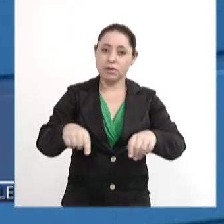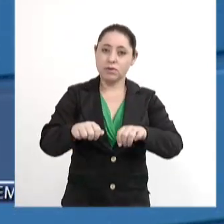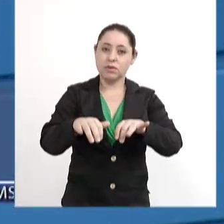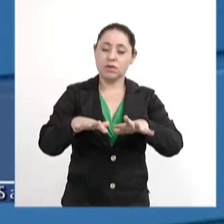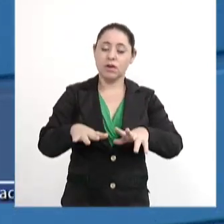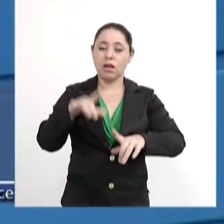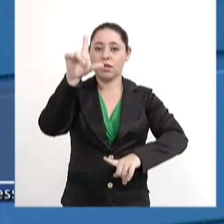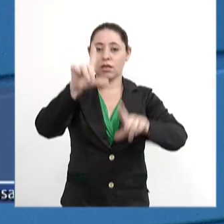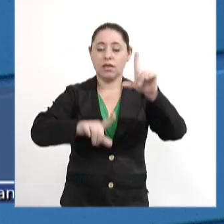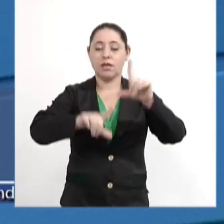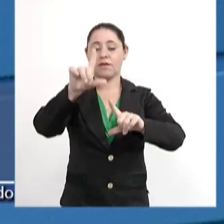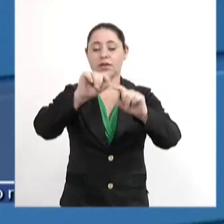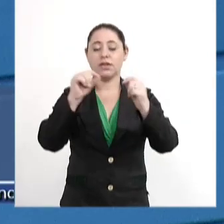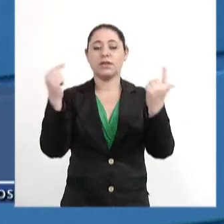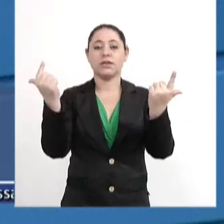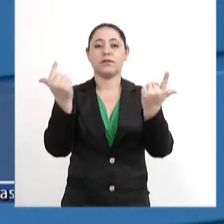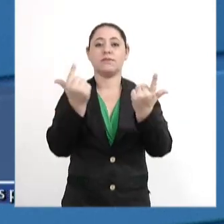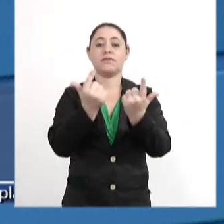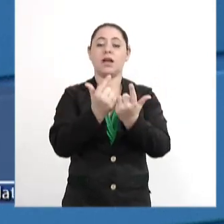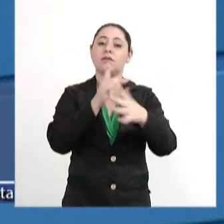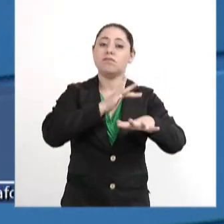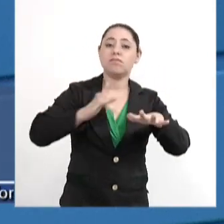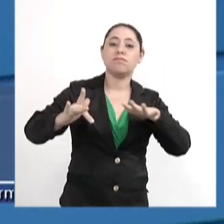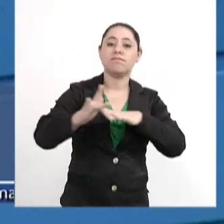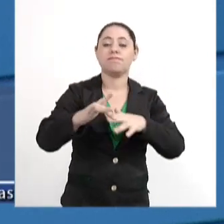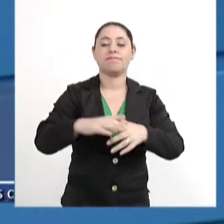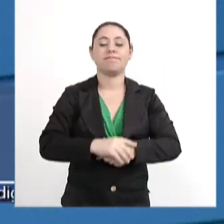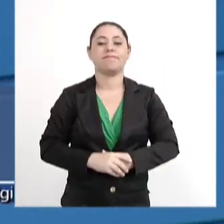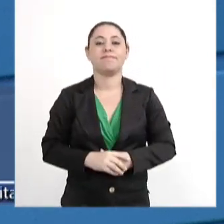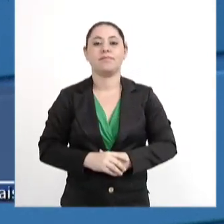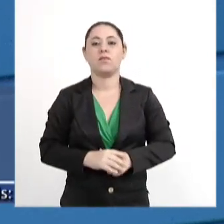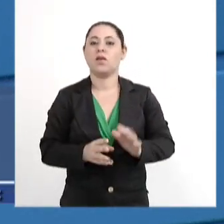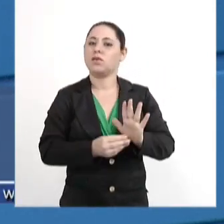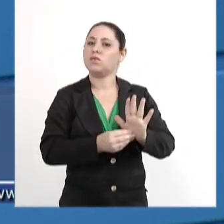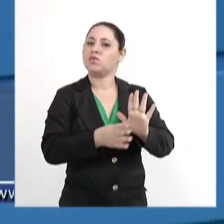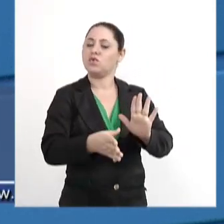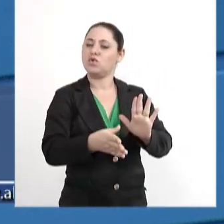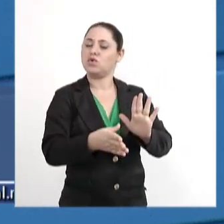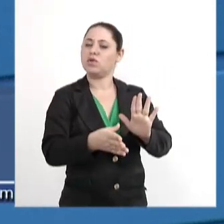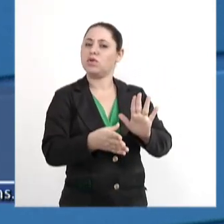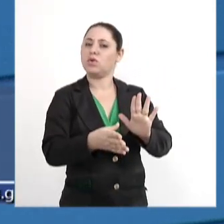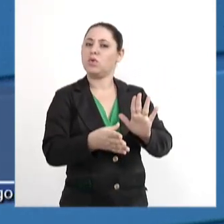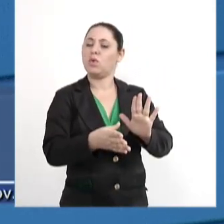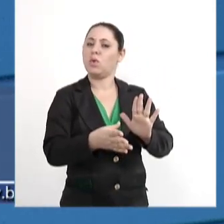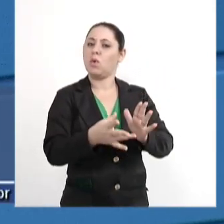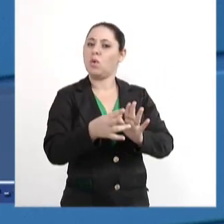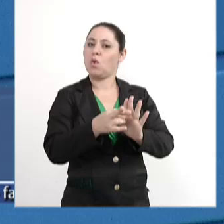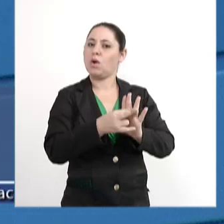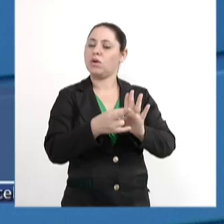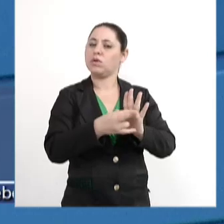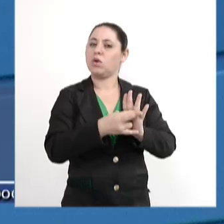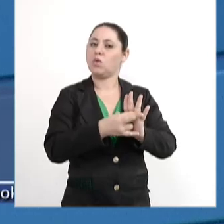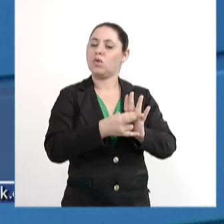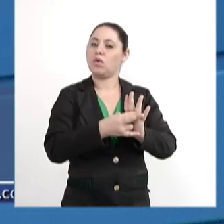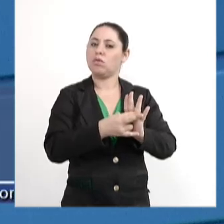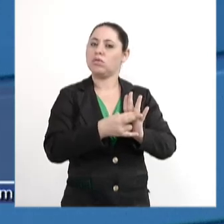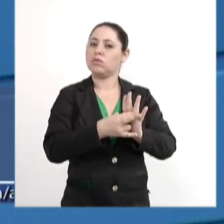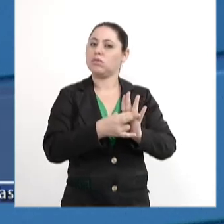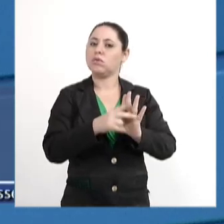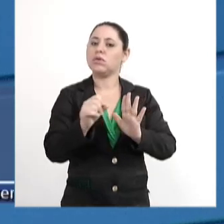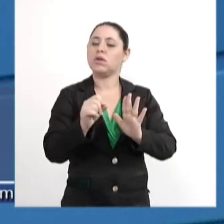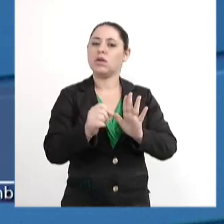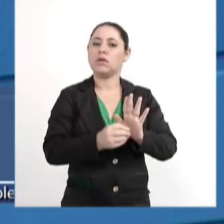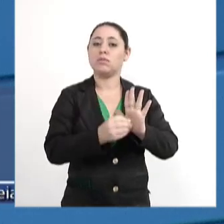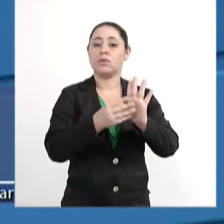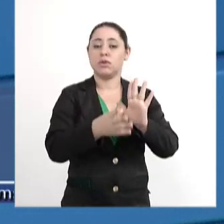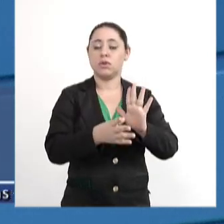pela TV Assembleia e pelas redes sociais. Eu indico à mesa, na forma regimental, ouvido o plenário, que seja